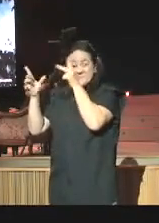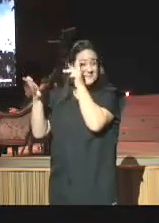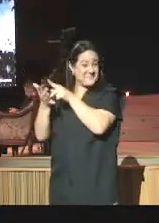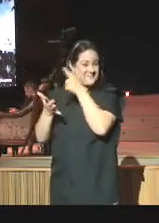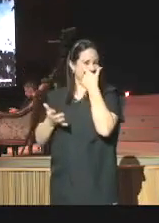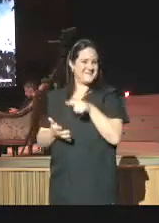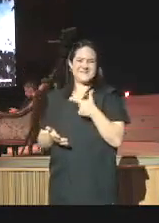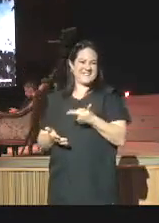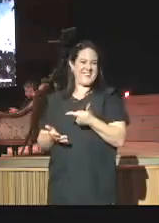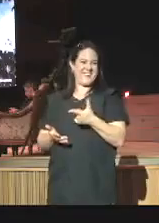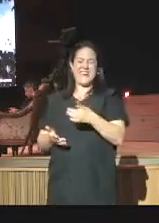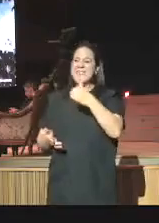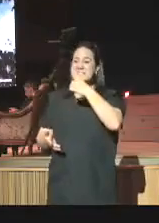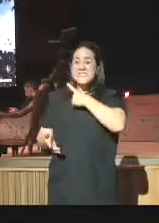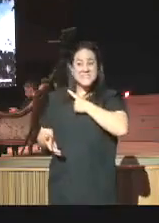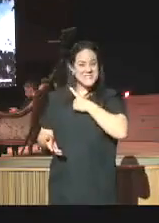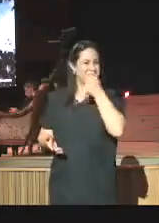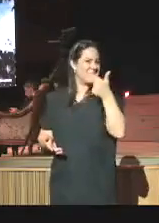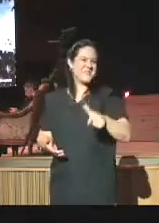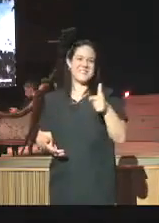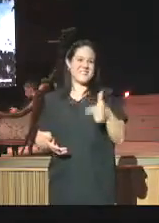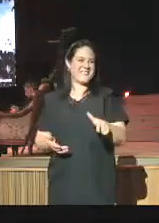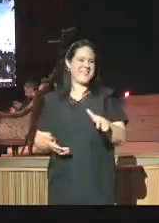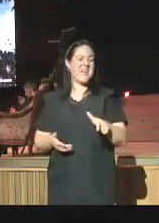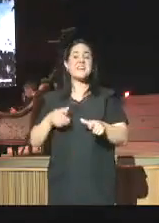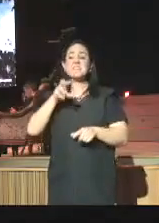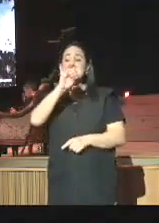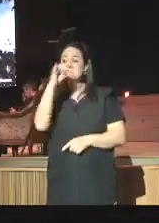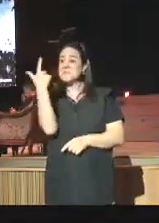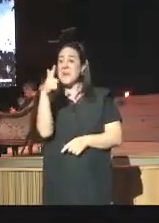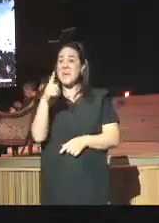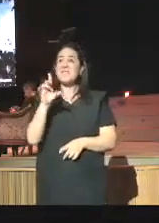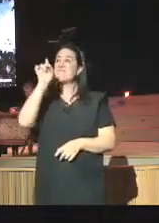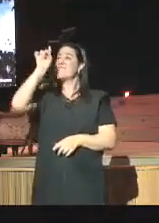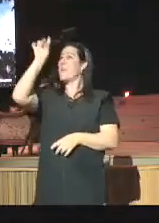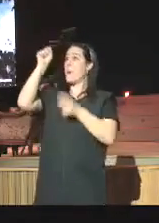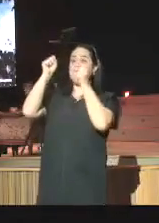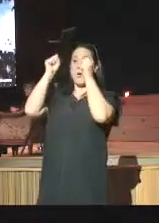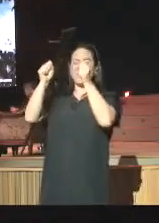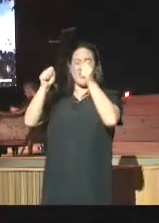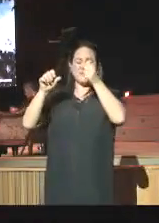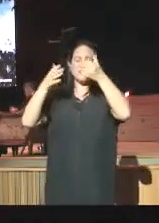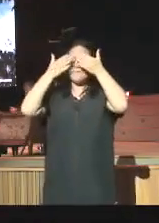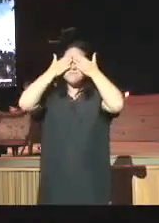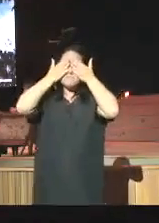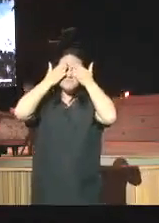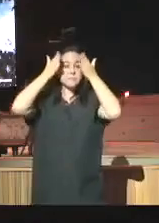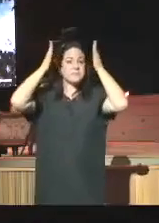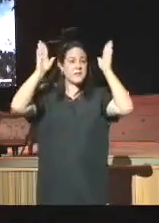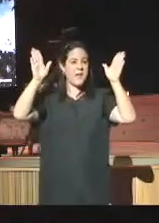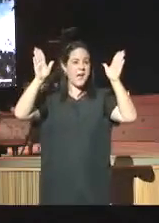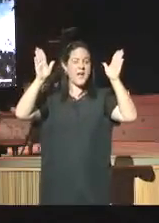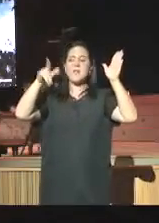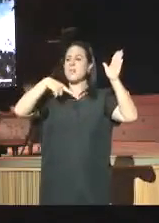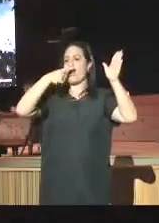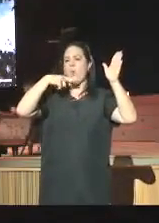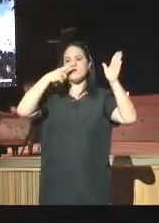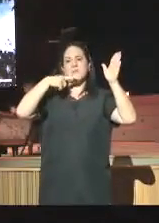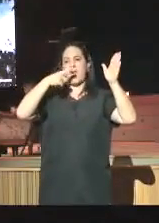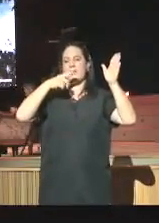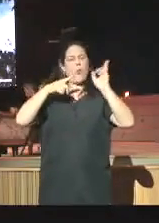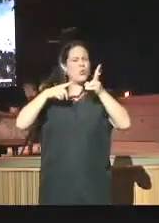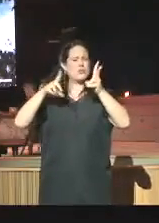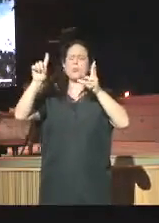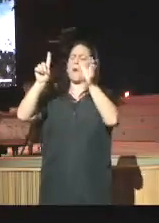discernimento e se não entrar o poder de Deus para arrancar aquela algema nós não conseguimos